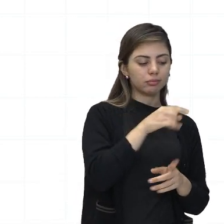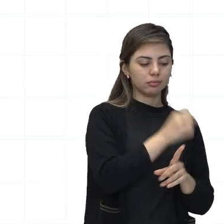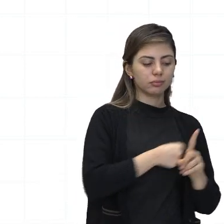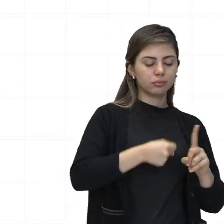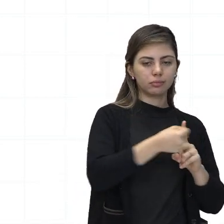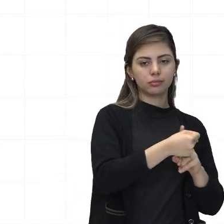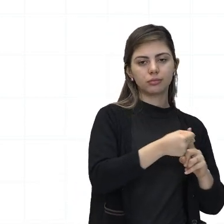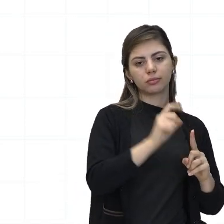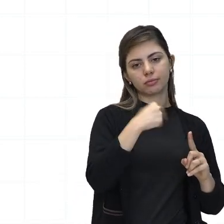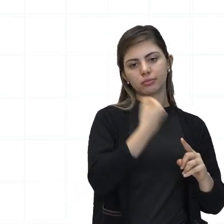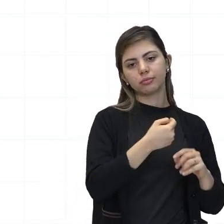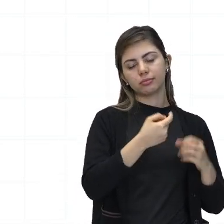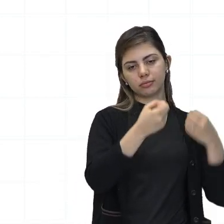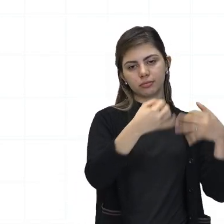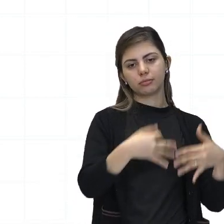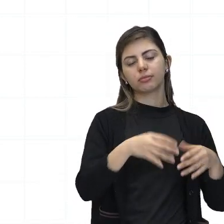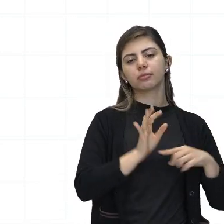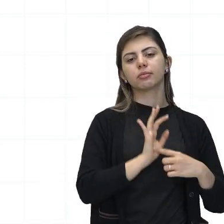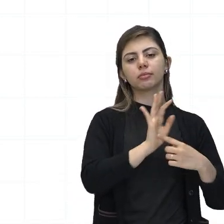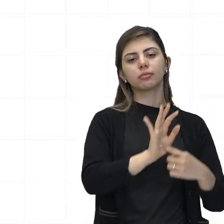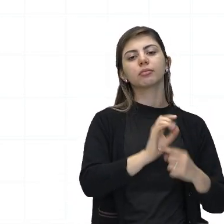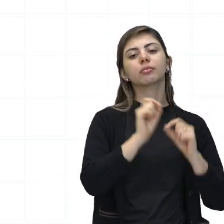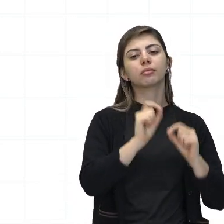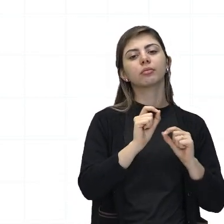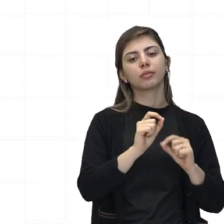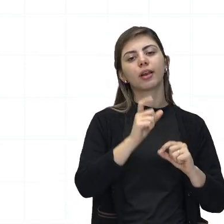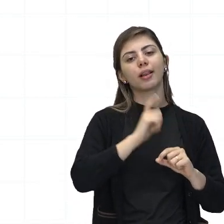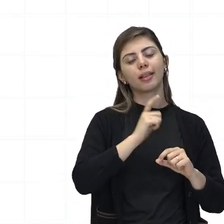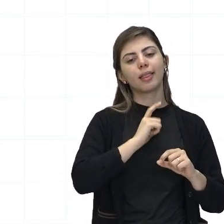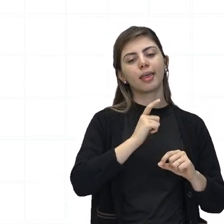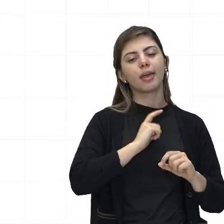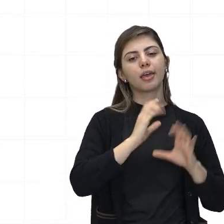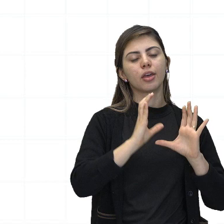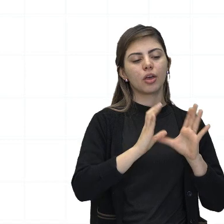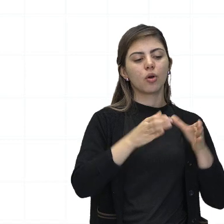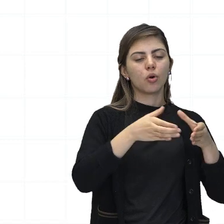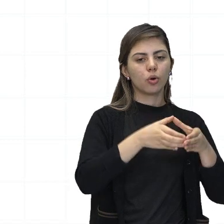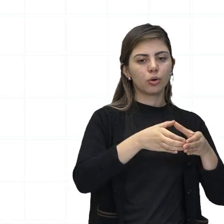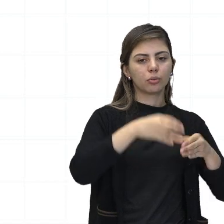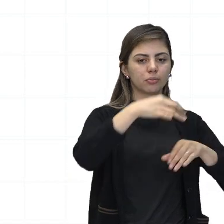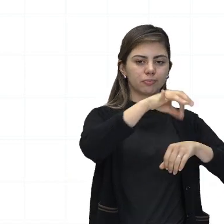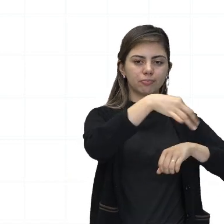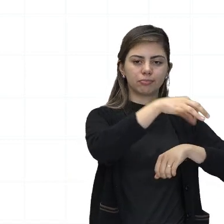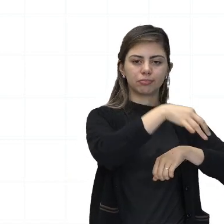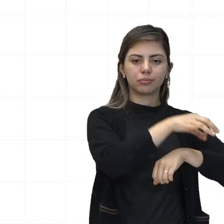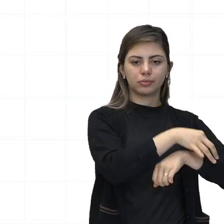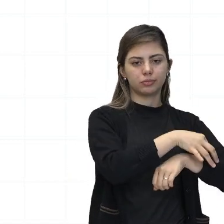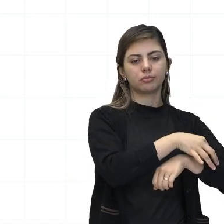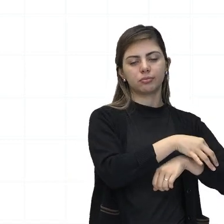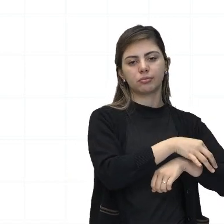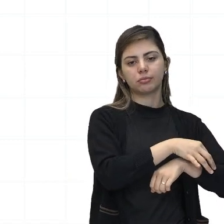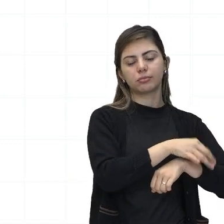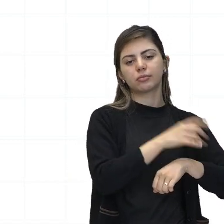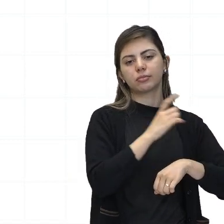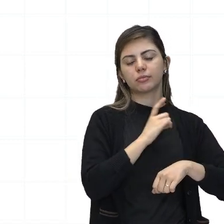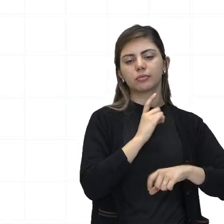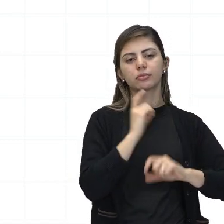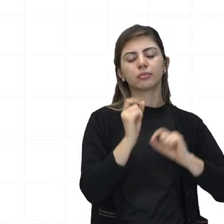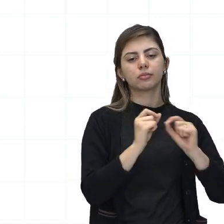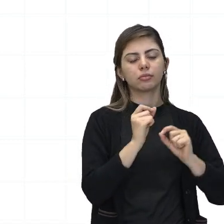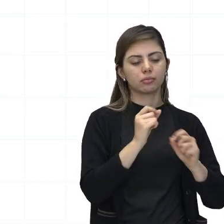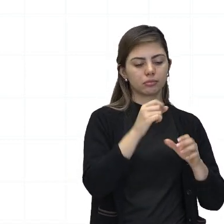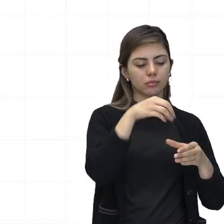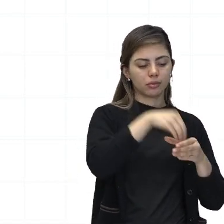nós apresentamos foi a sociedade da abelha, né? Que é uma sociedade que